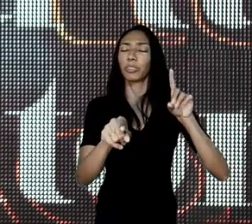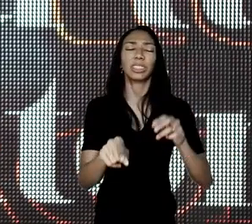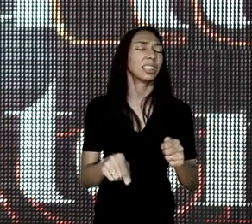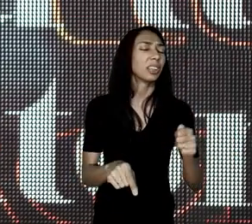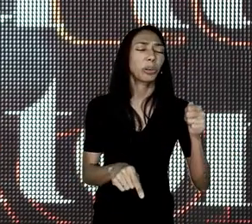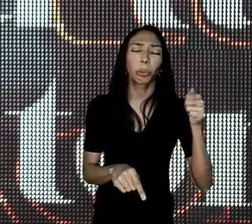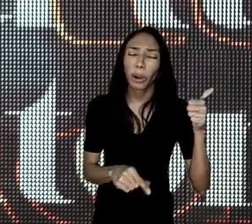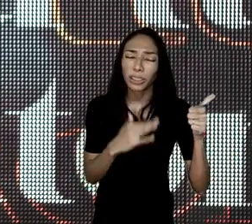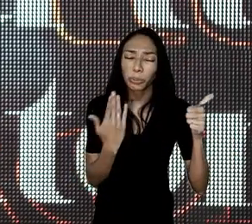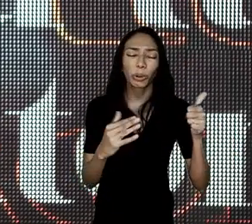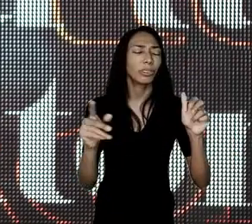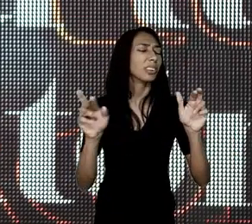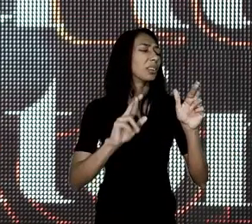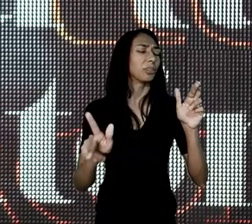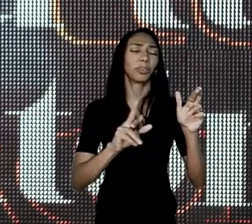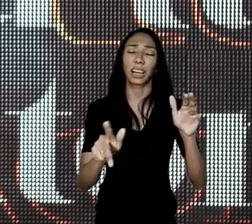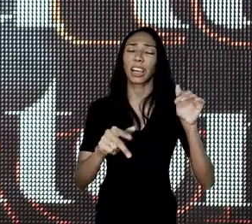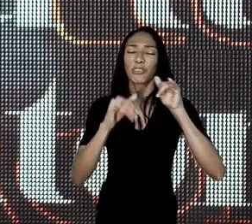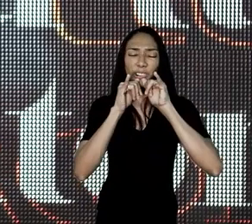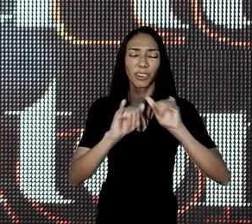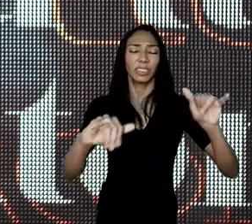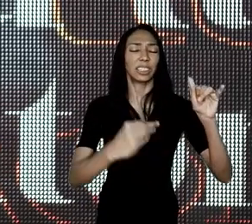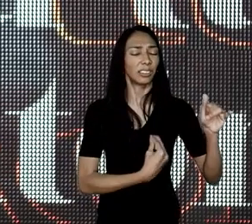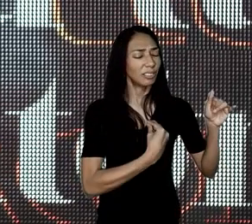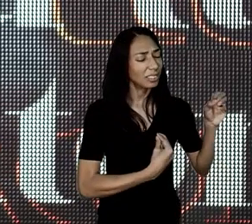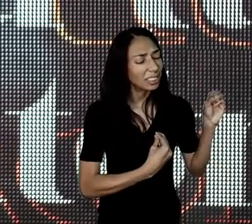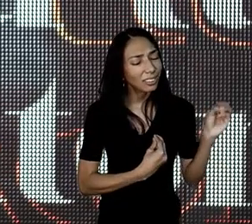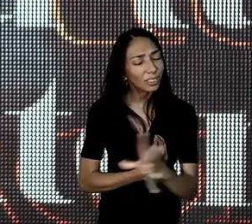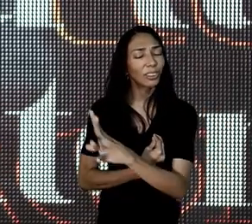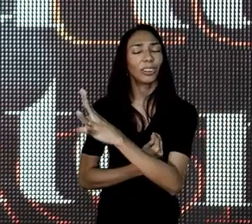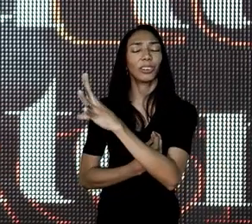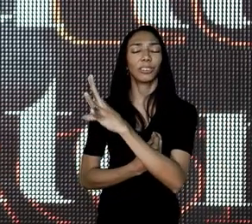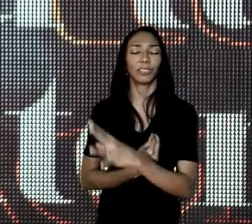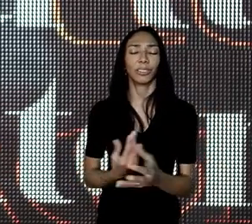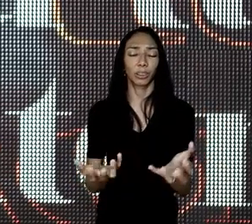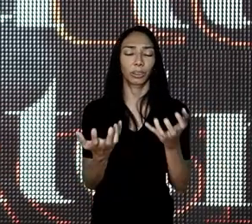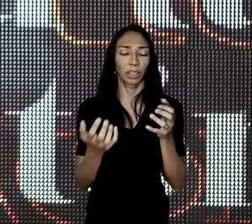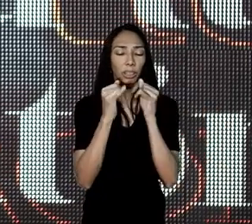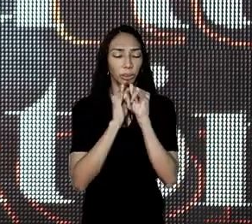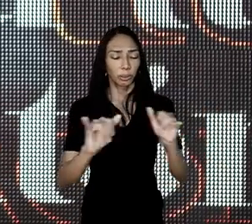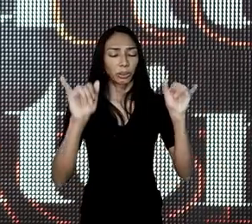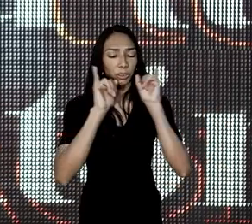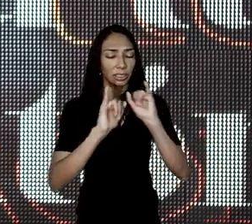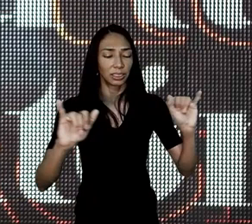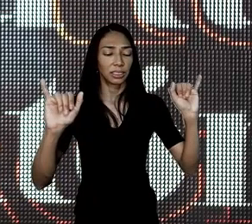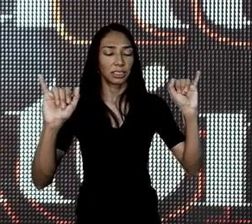morto, está aí, eu posso dar uma ordem e voltar à vida. Eu quero profetizar sobre você